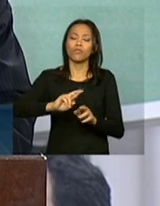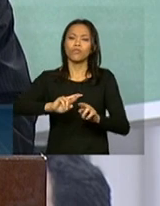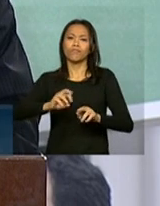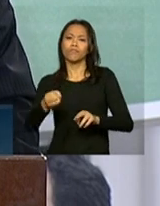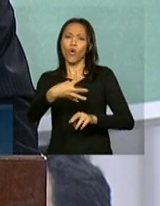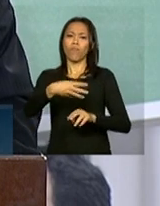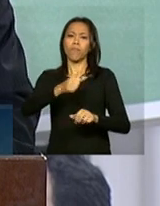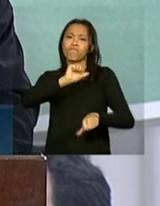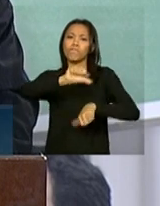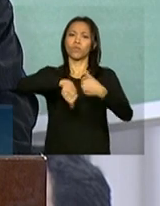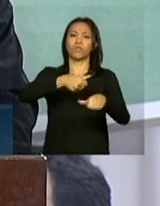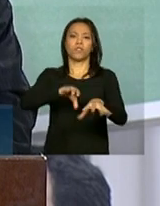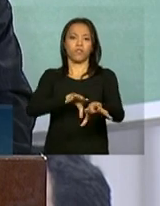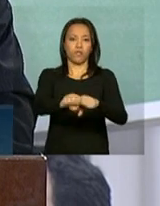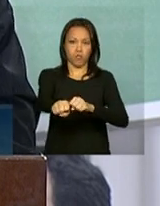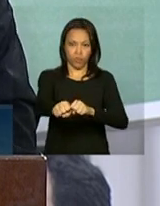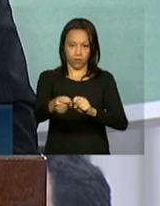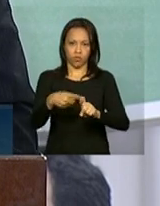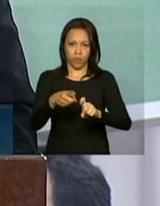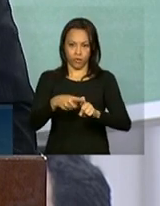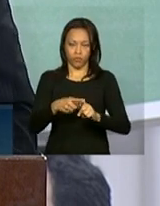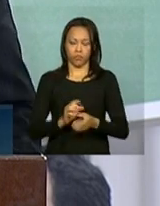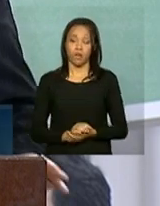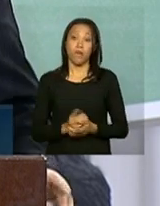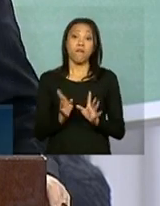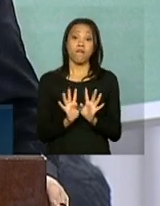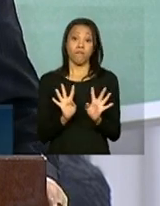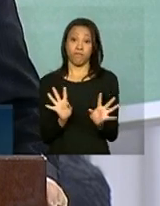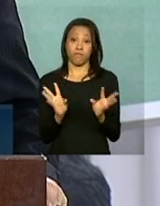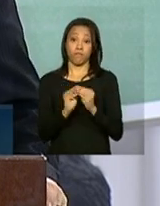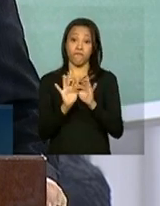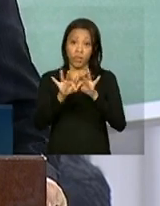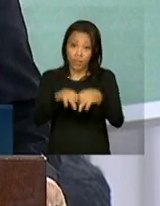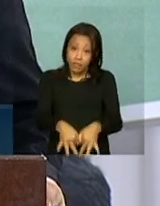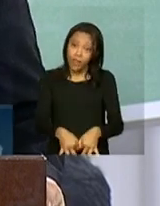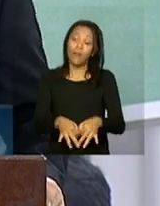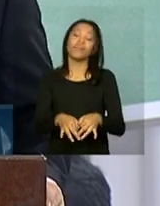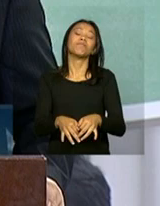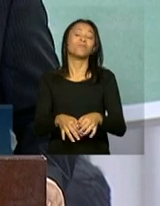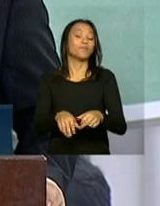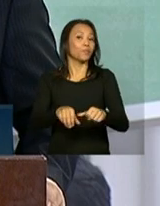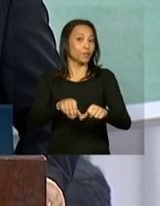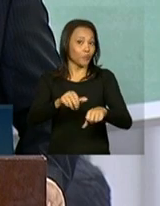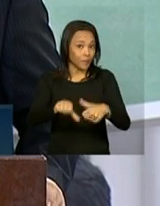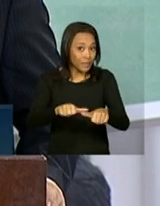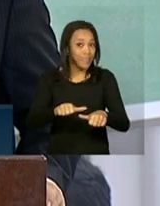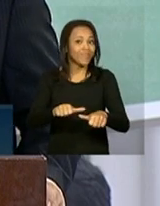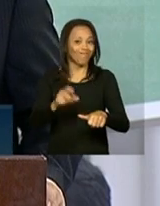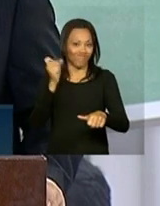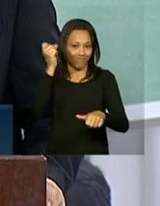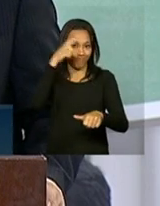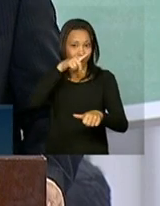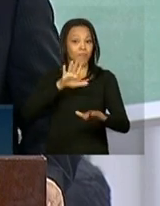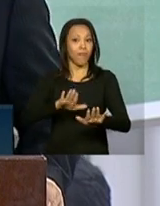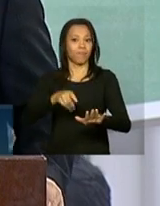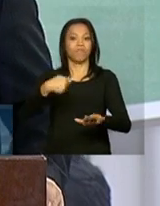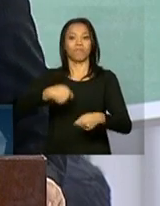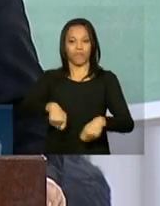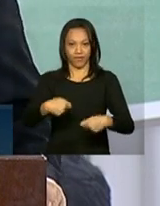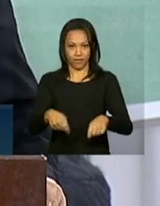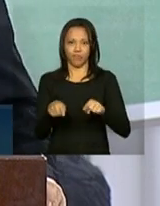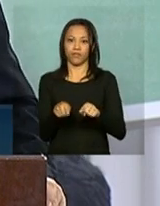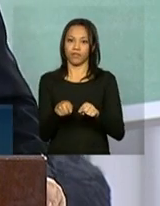brasileiros. Para finalizar, há uma mudança difícil, mas indispensável, que é